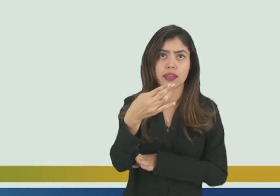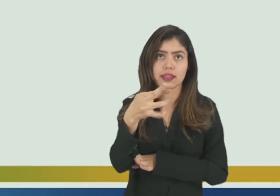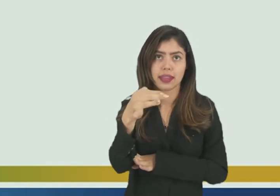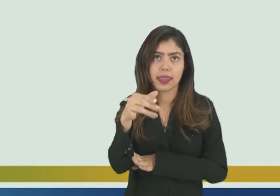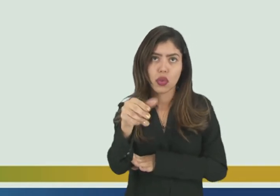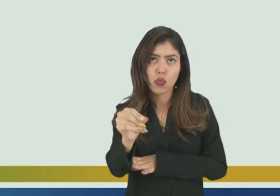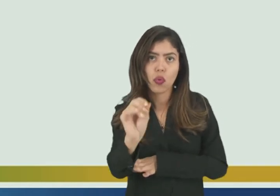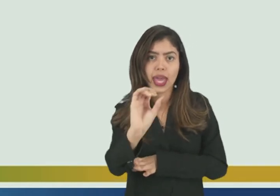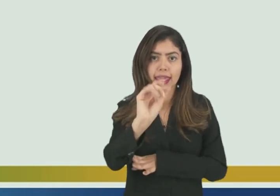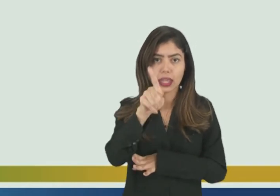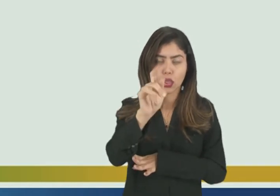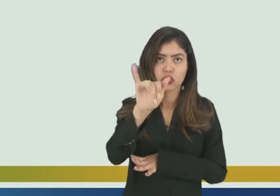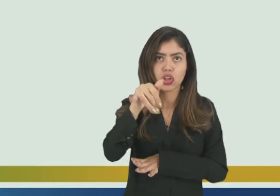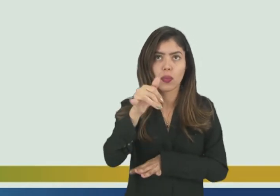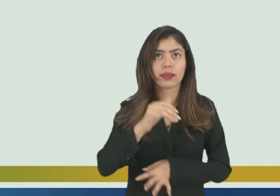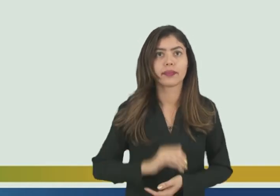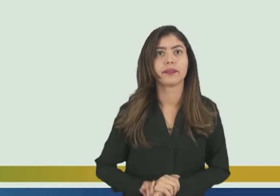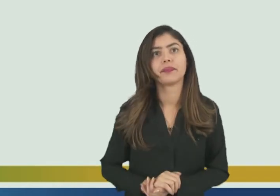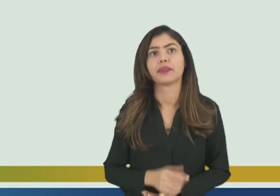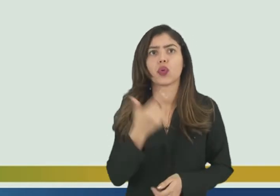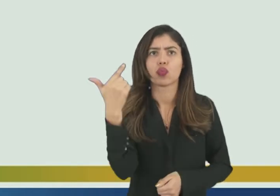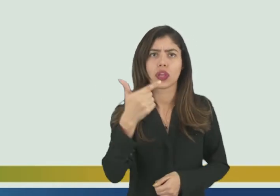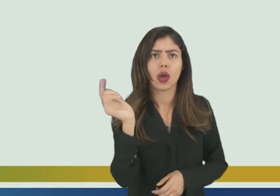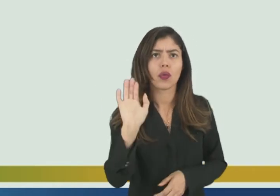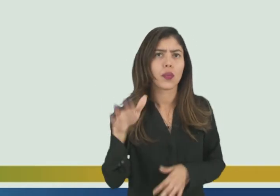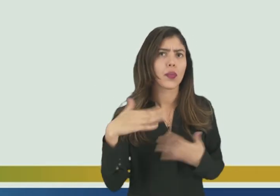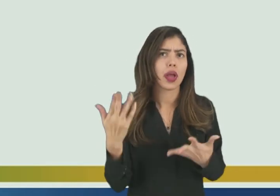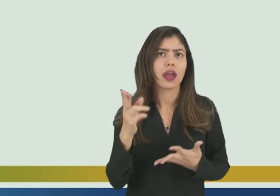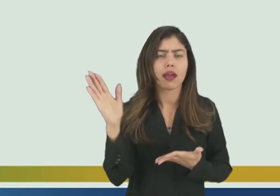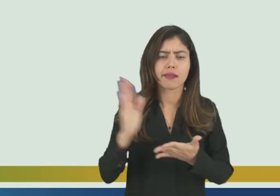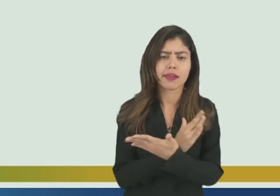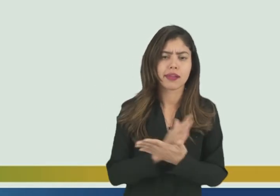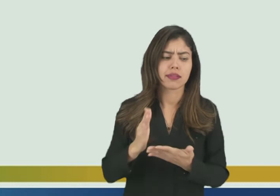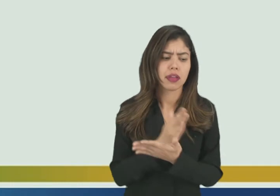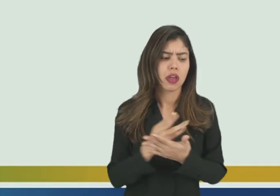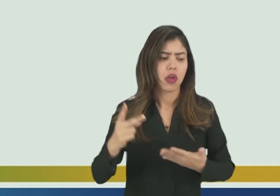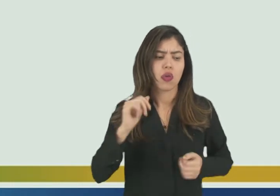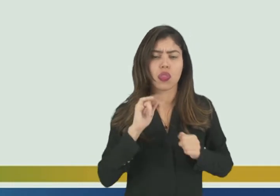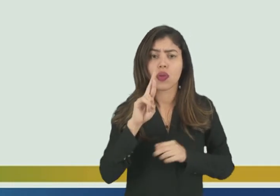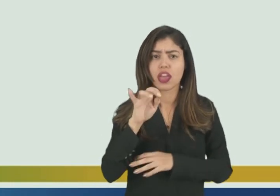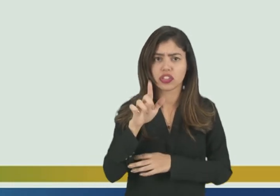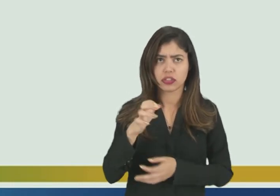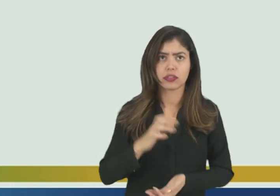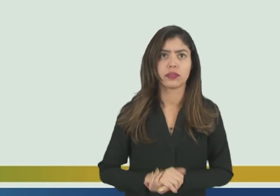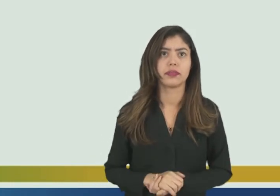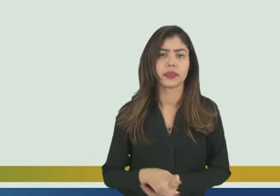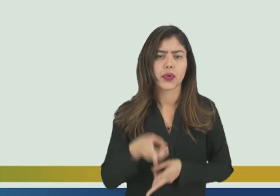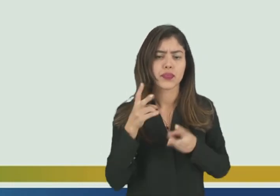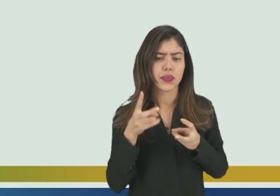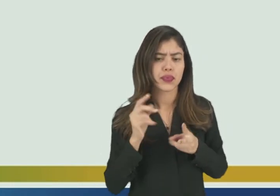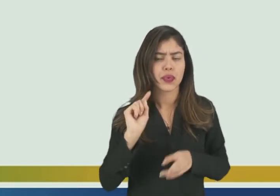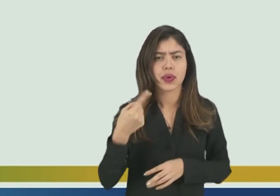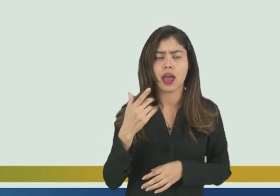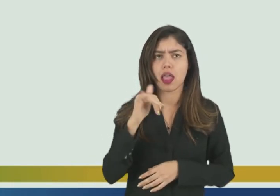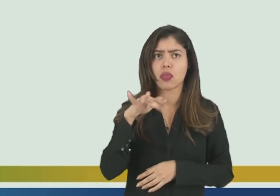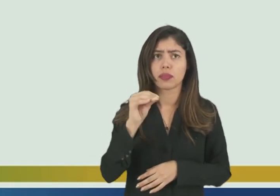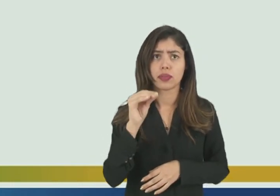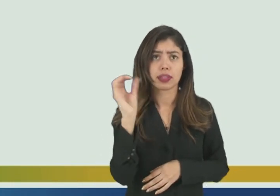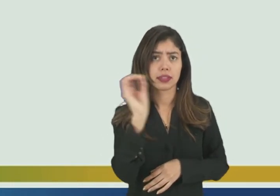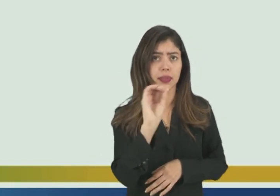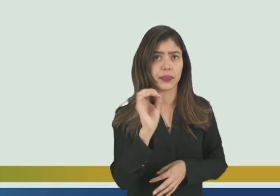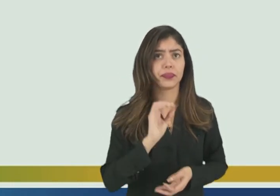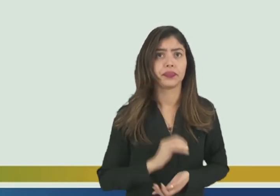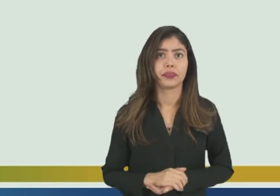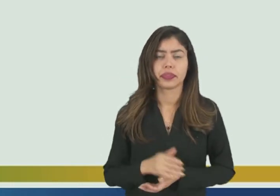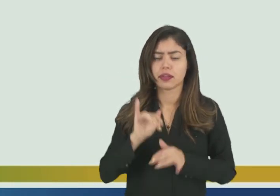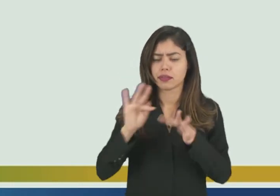1.671,2 kJ. O segundo passo é calcular a variação de entalpia do reagente. Perceba que o alumínio é 0, pois é uma